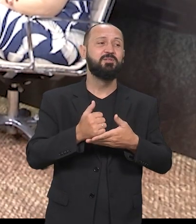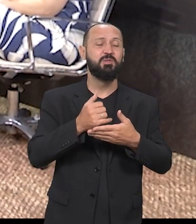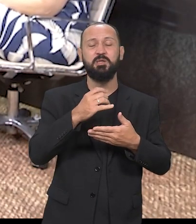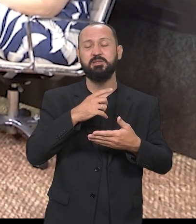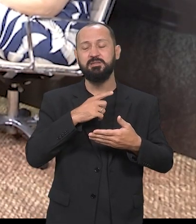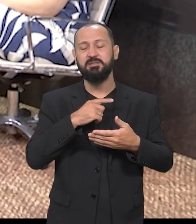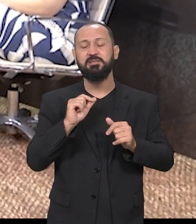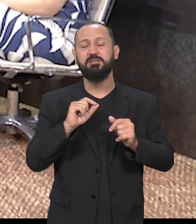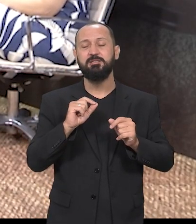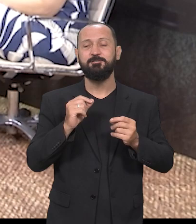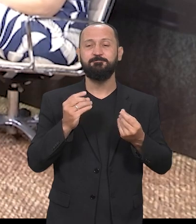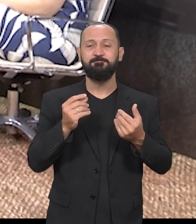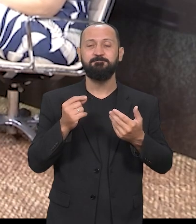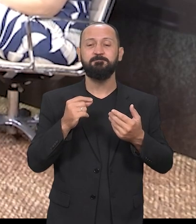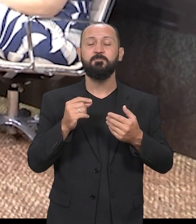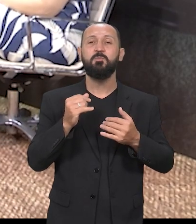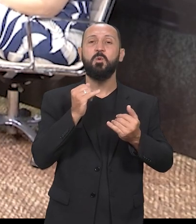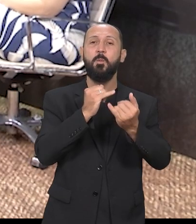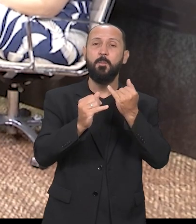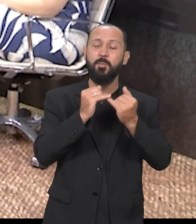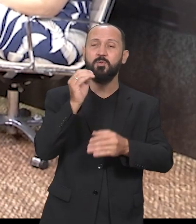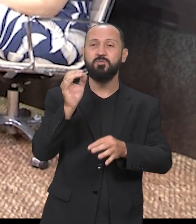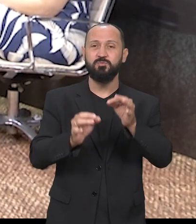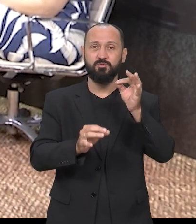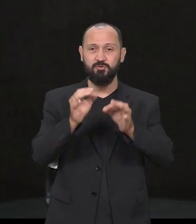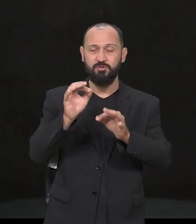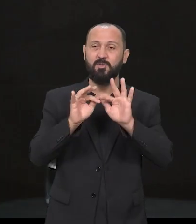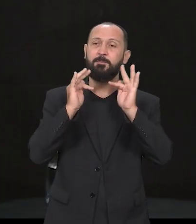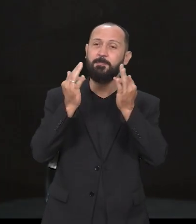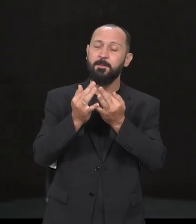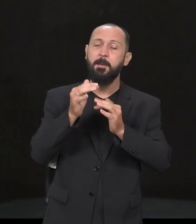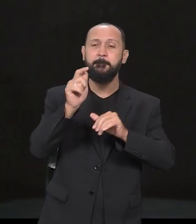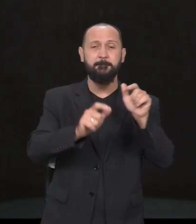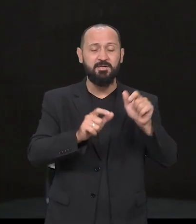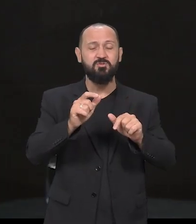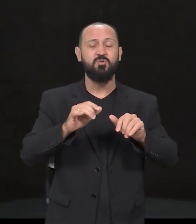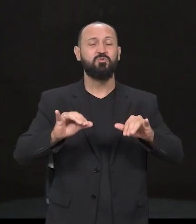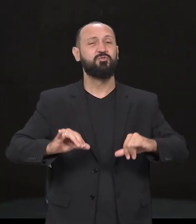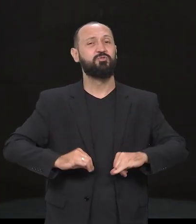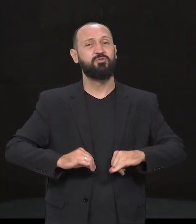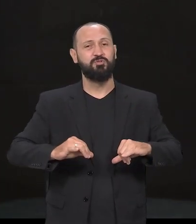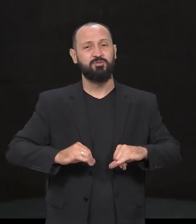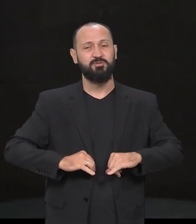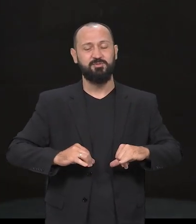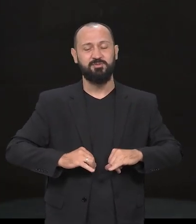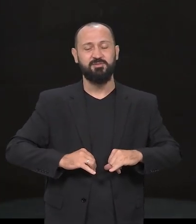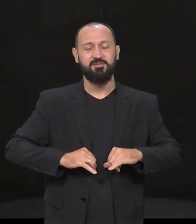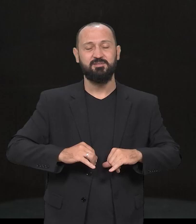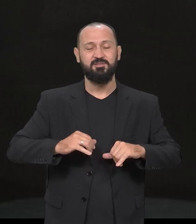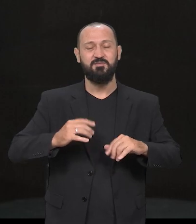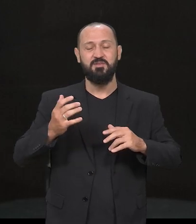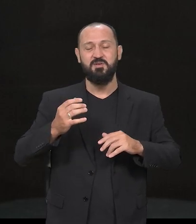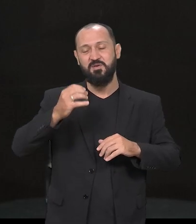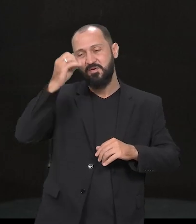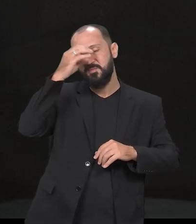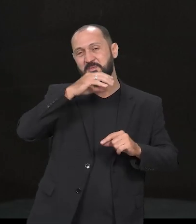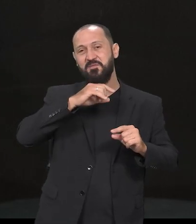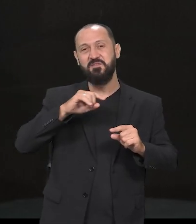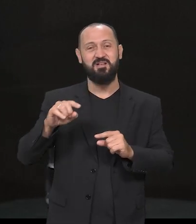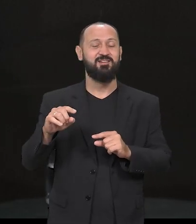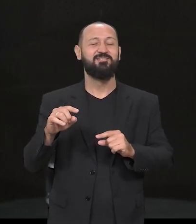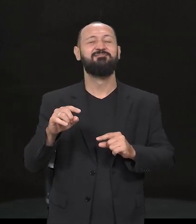a trazer um pouco de justiça para uma família, para uma pessoa que sofreu, né, uma violência,